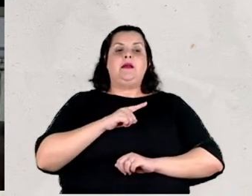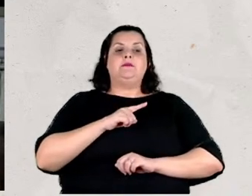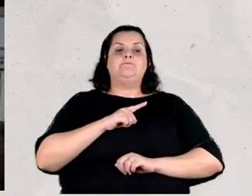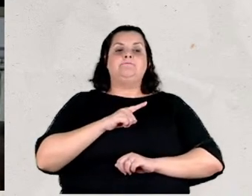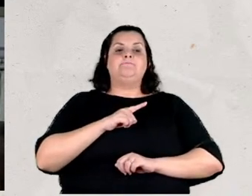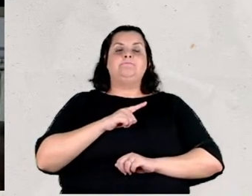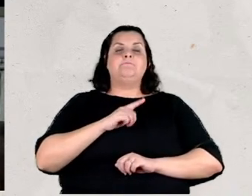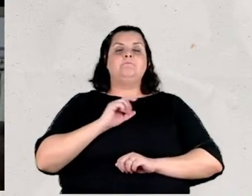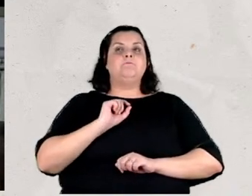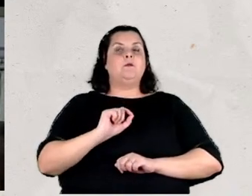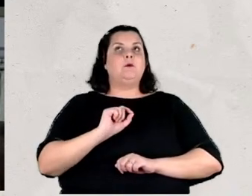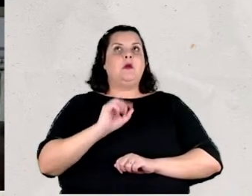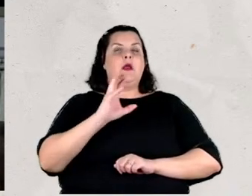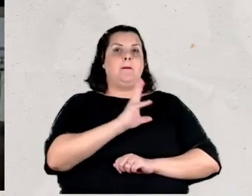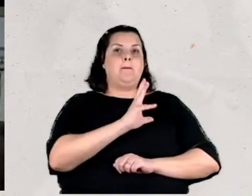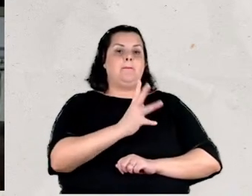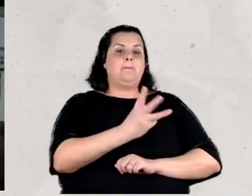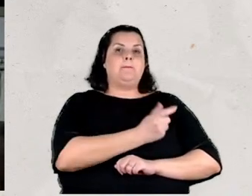another